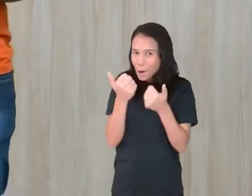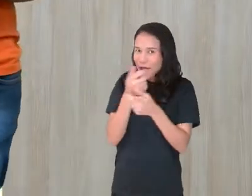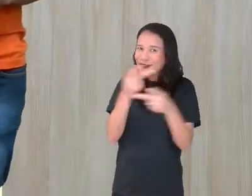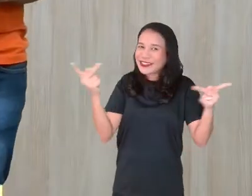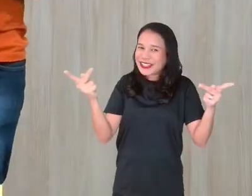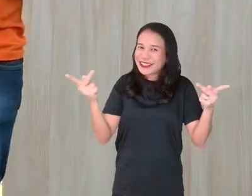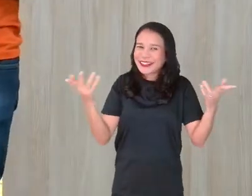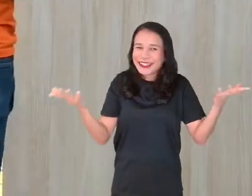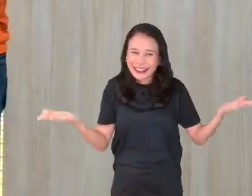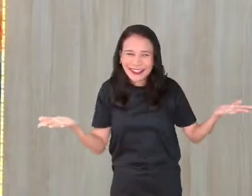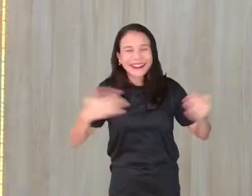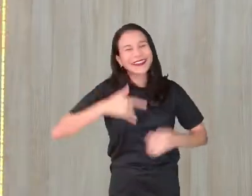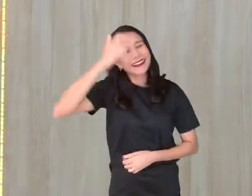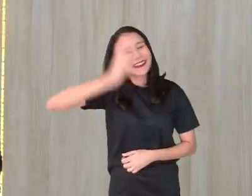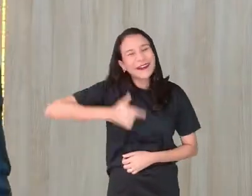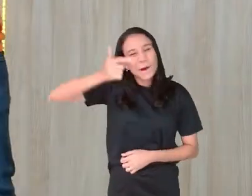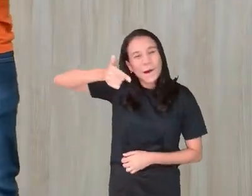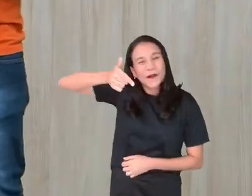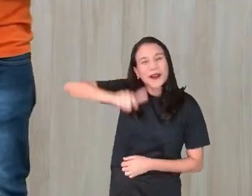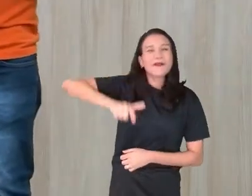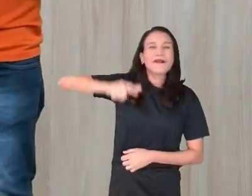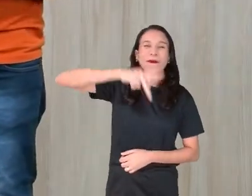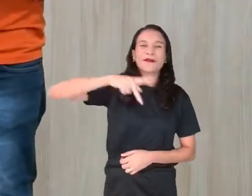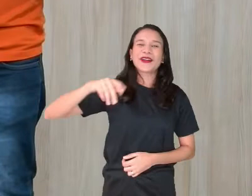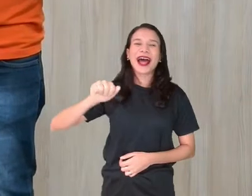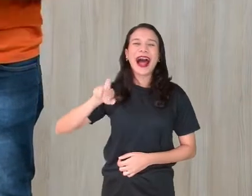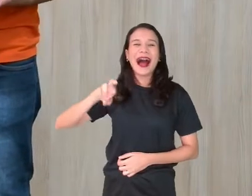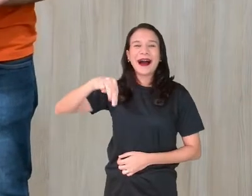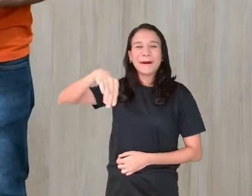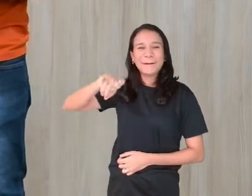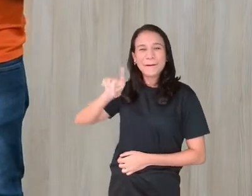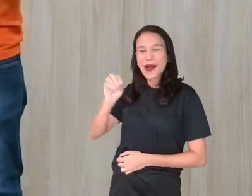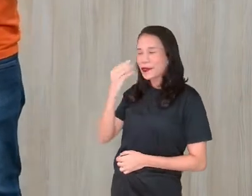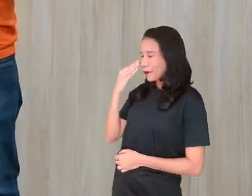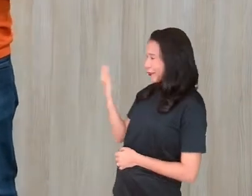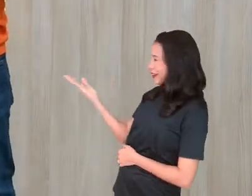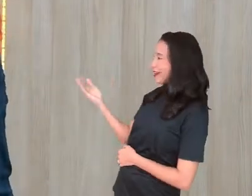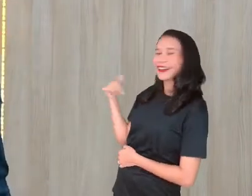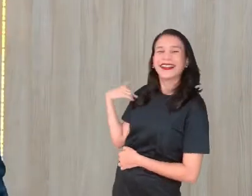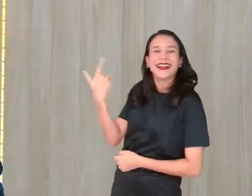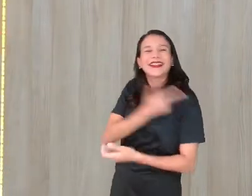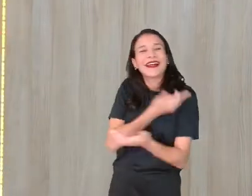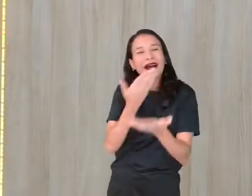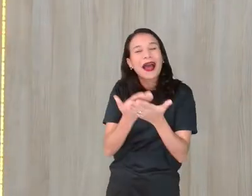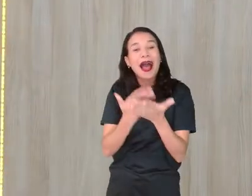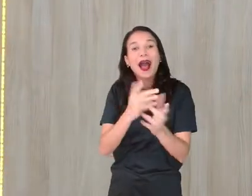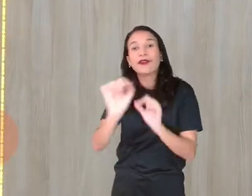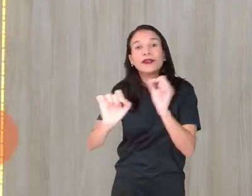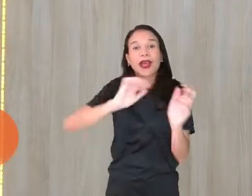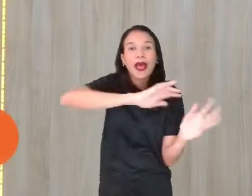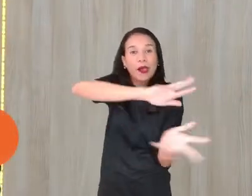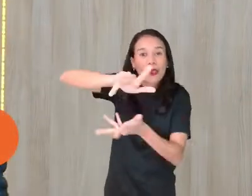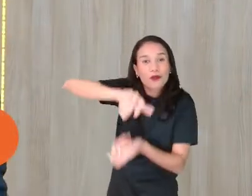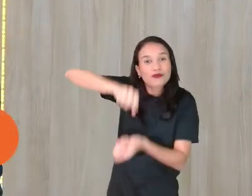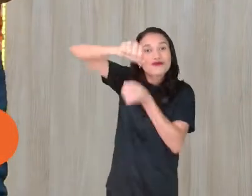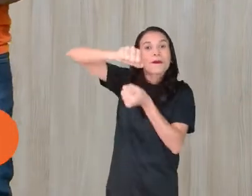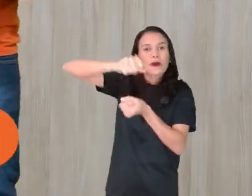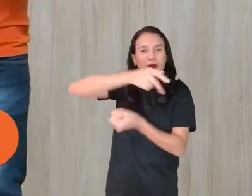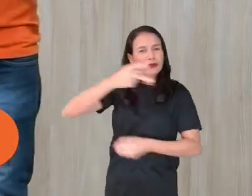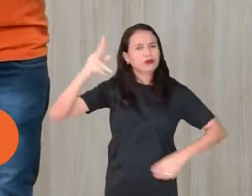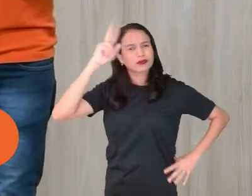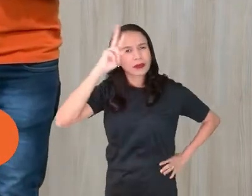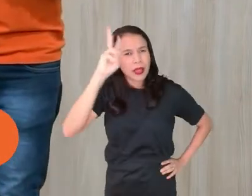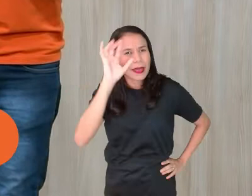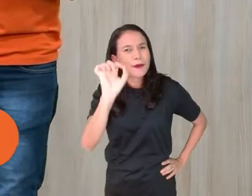bem com vocês? Estou aqui de volta, professor Armando Pérez, para mais uma aula de sustentabilidade, né? Vocês estão